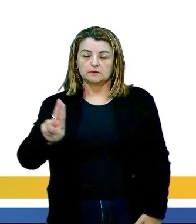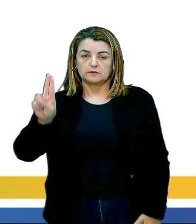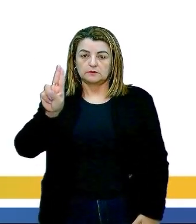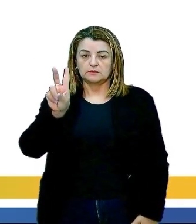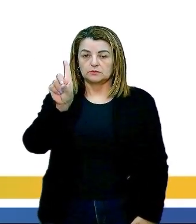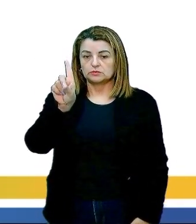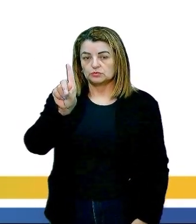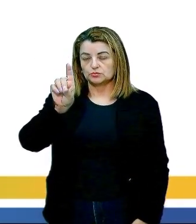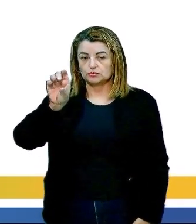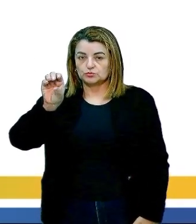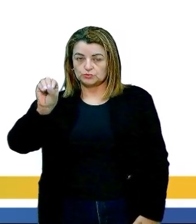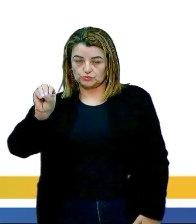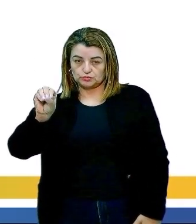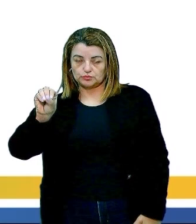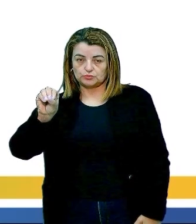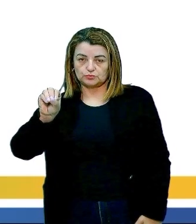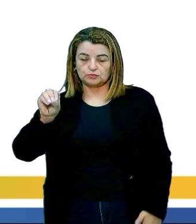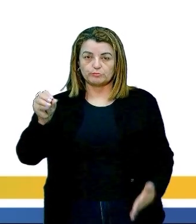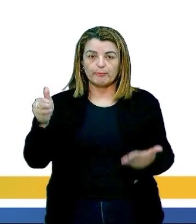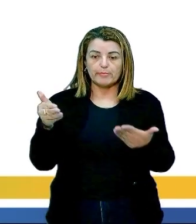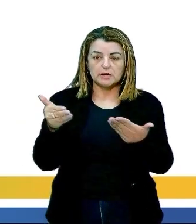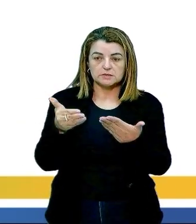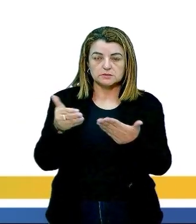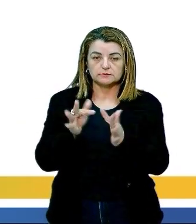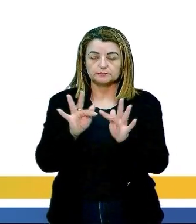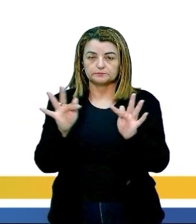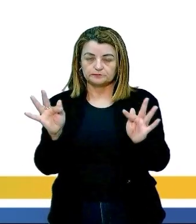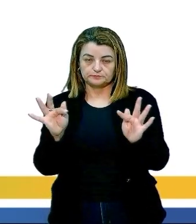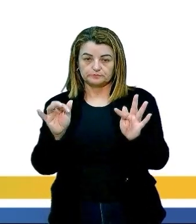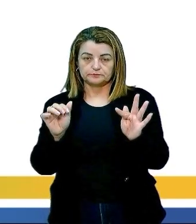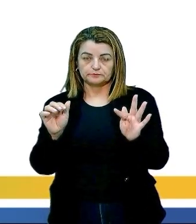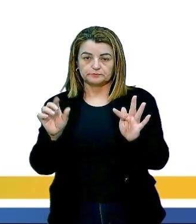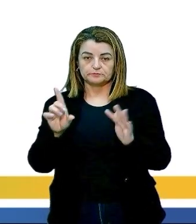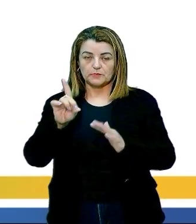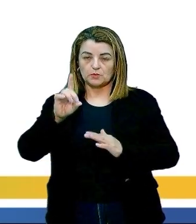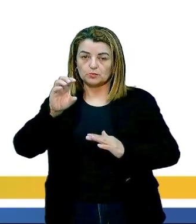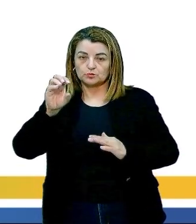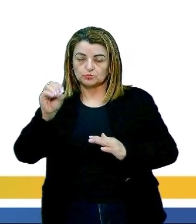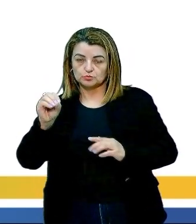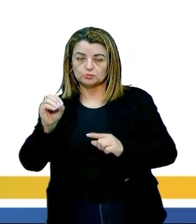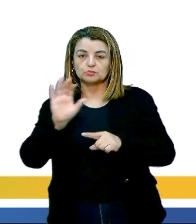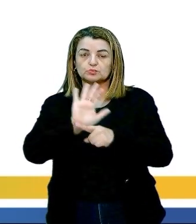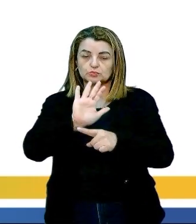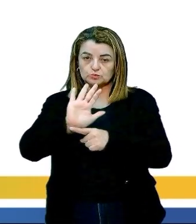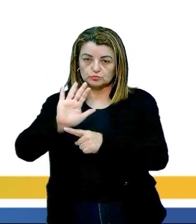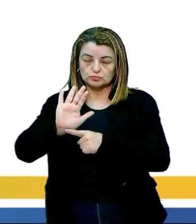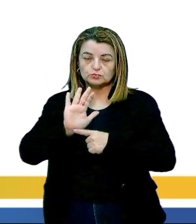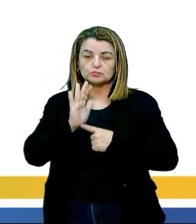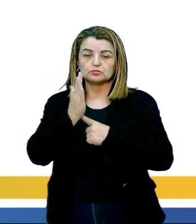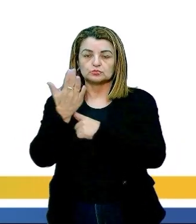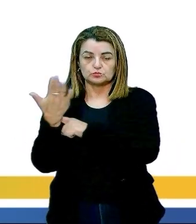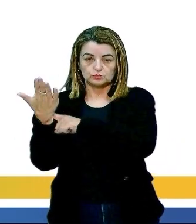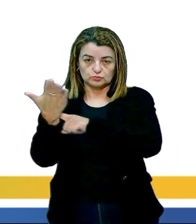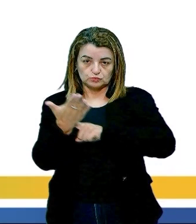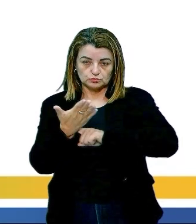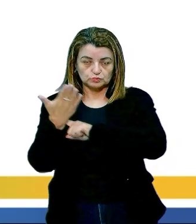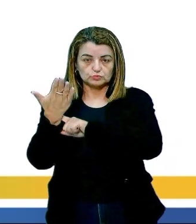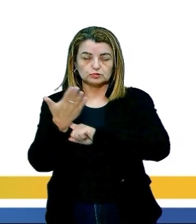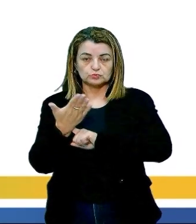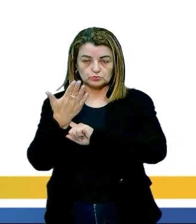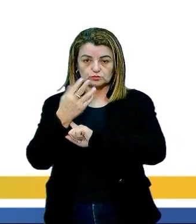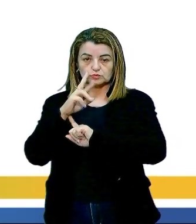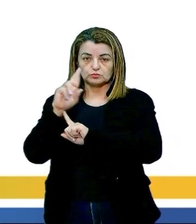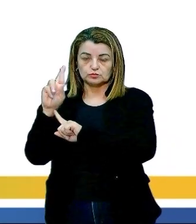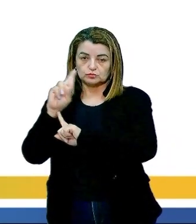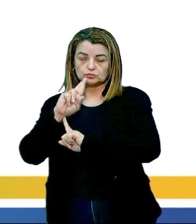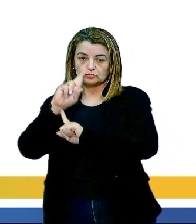Uso de do no presente simples. O auxiliar nos ajuda de outra maneira também. Para respondermos à pergunta,